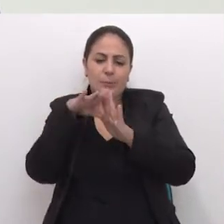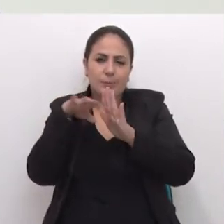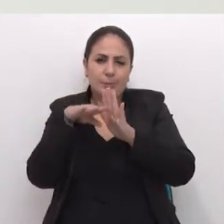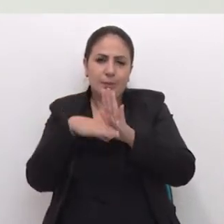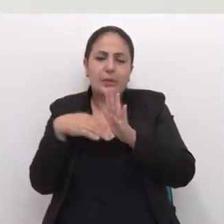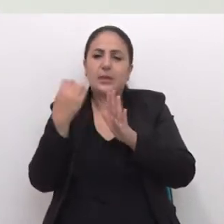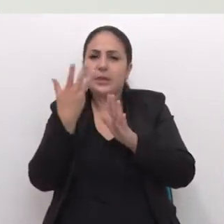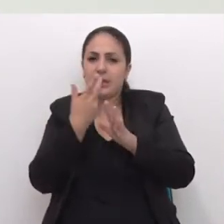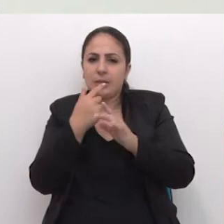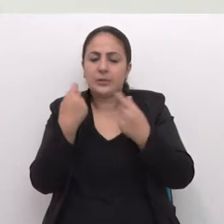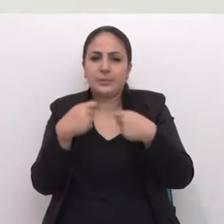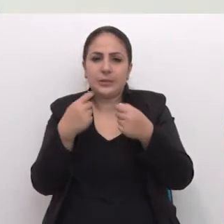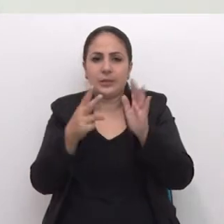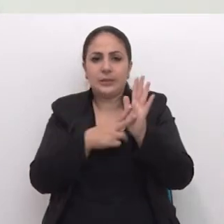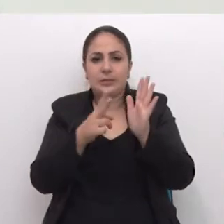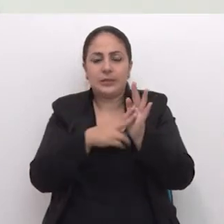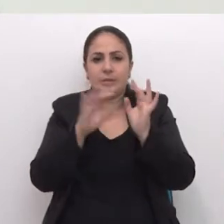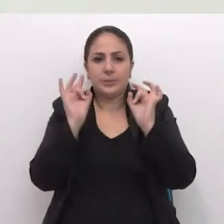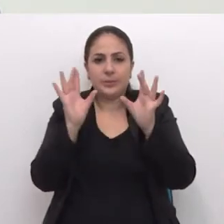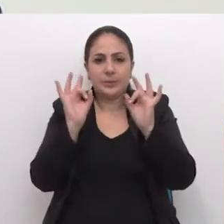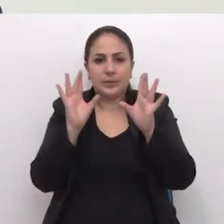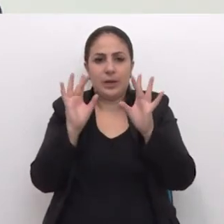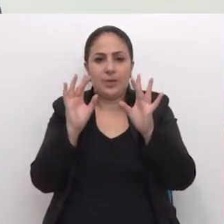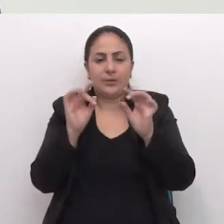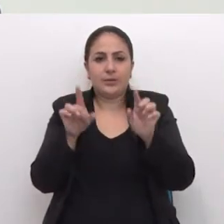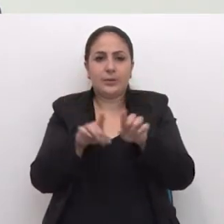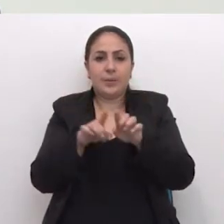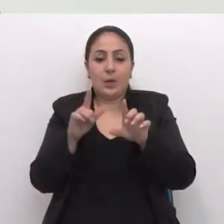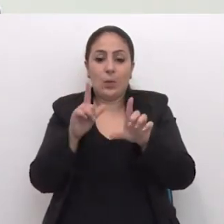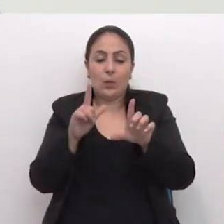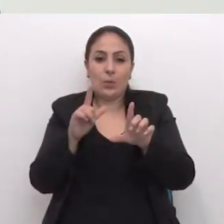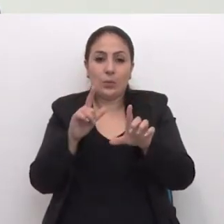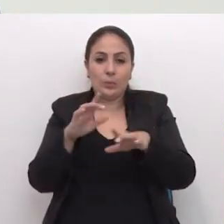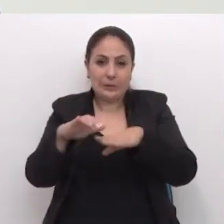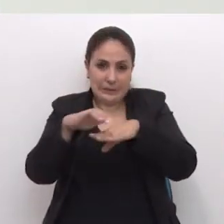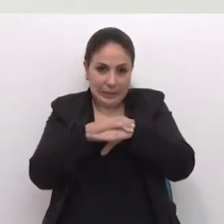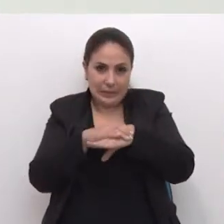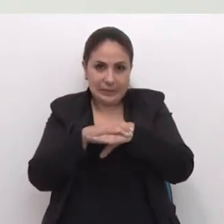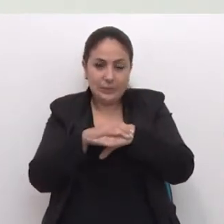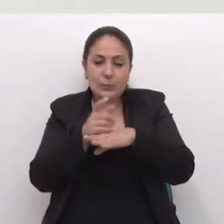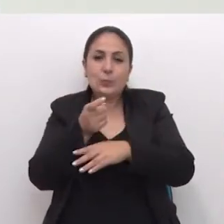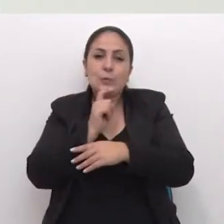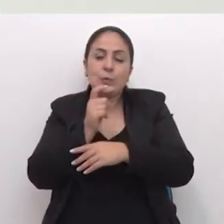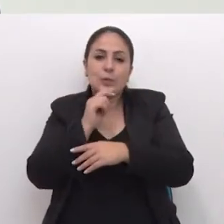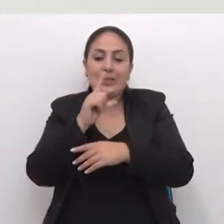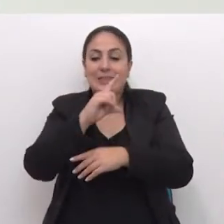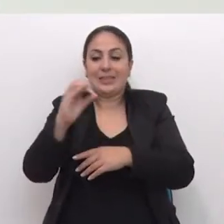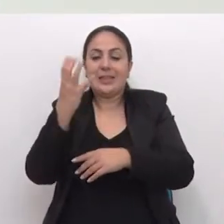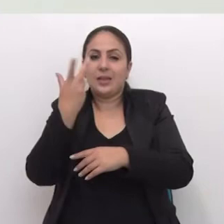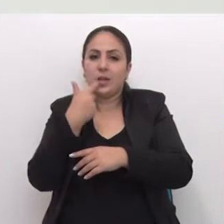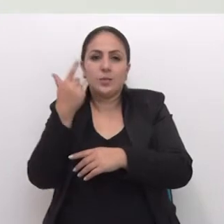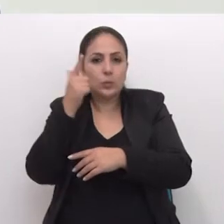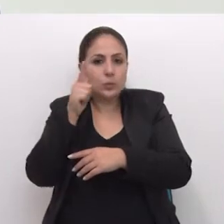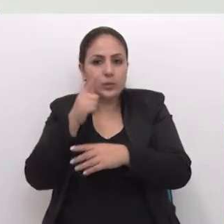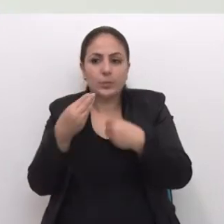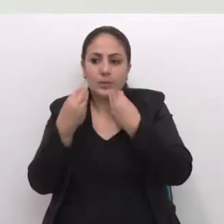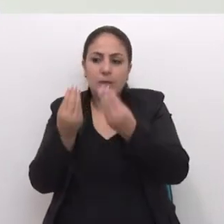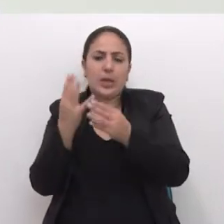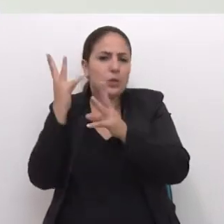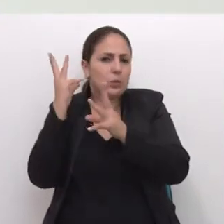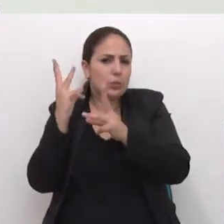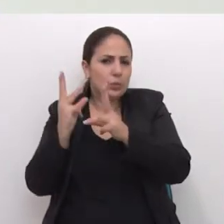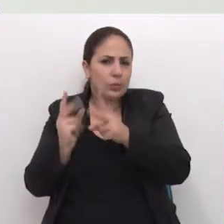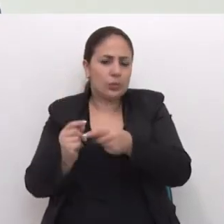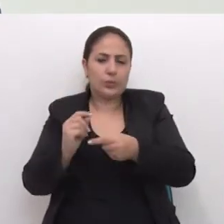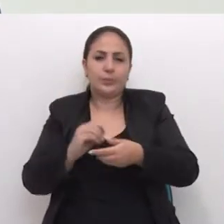concedeu aí uma lista de crianças que precisavam de uma atenção especial, um tênis para o inverno agora, de 100 crianças lá da escola, e nós atingimos a meta, conseguimos